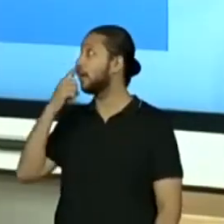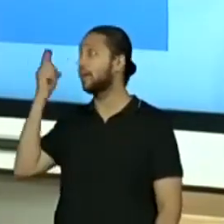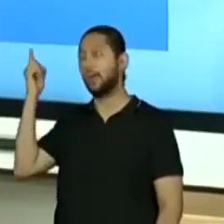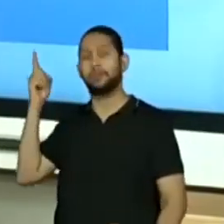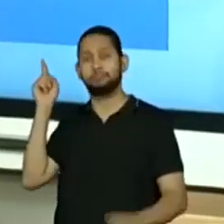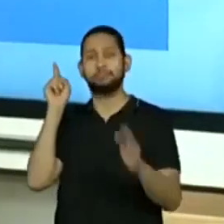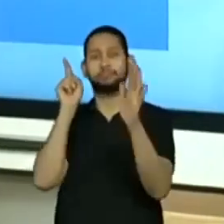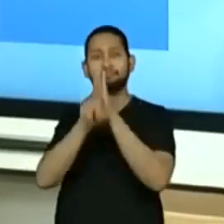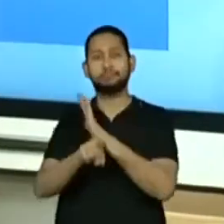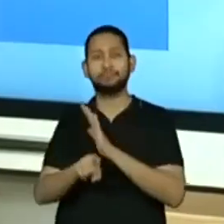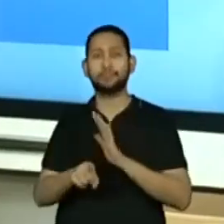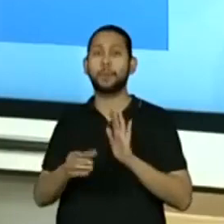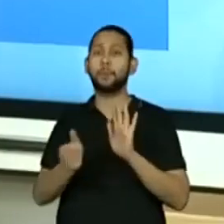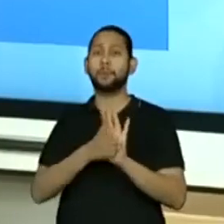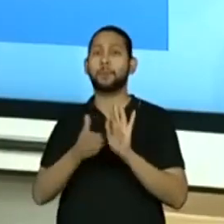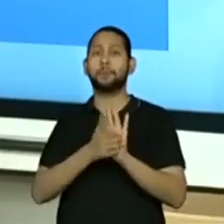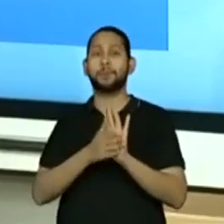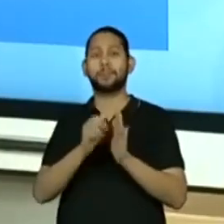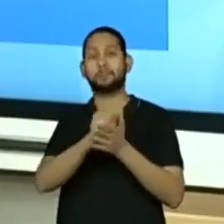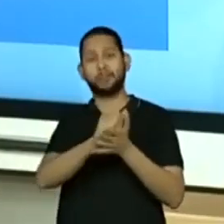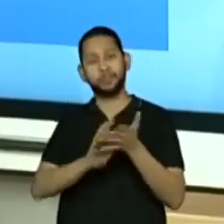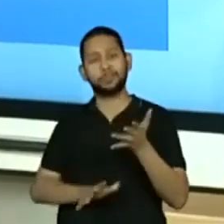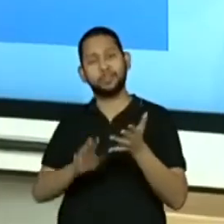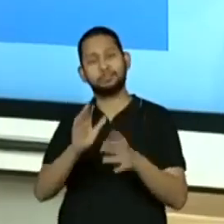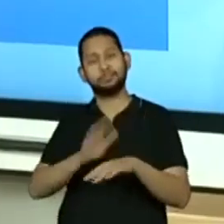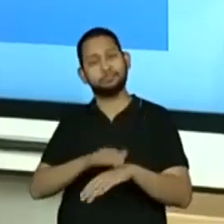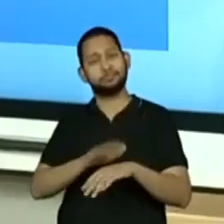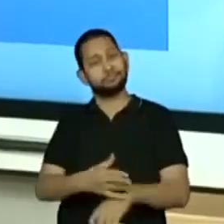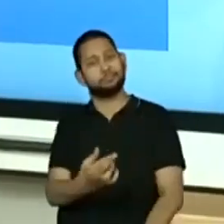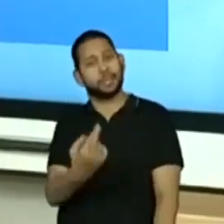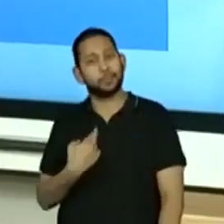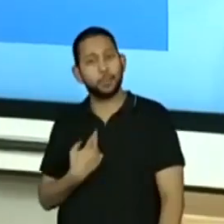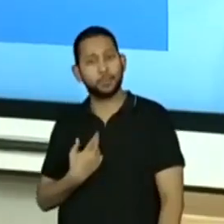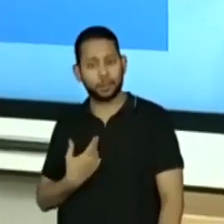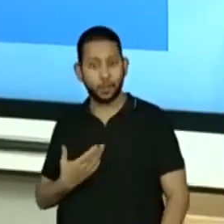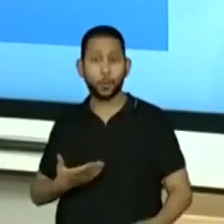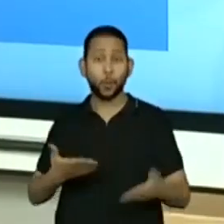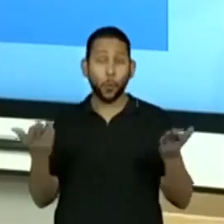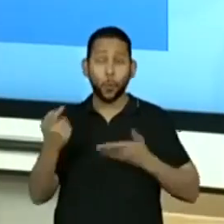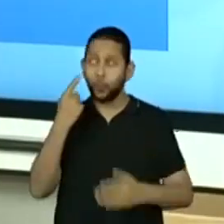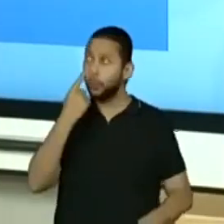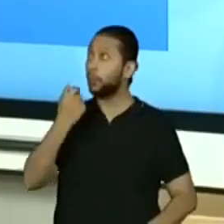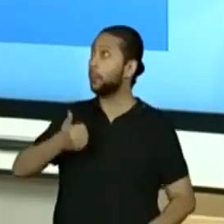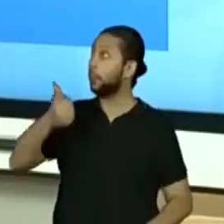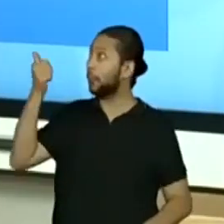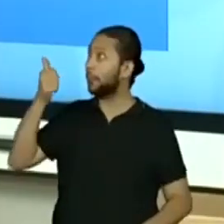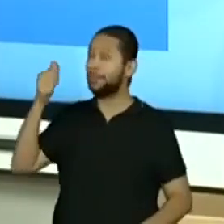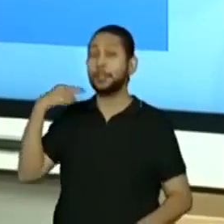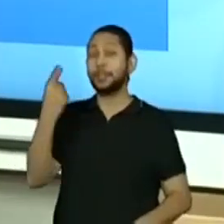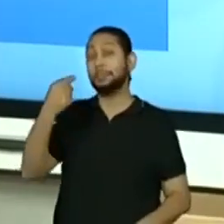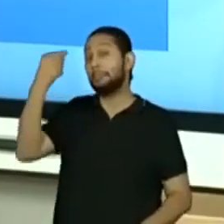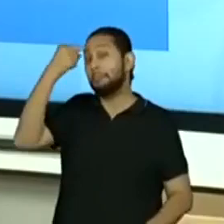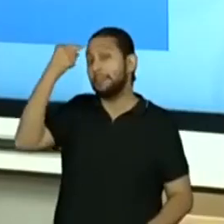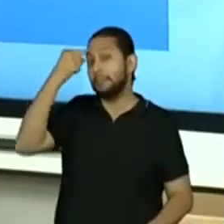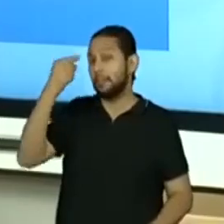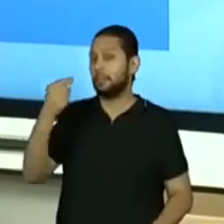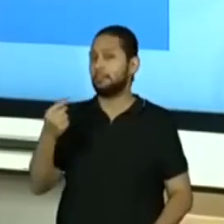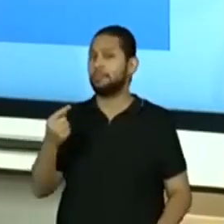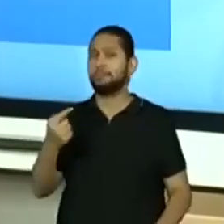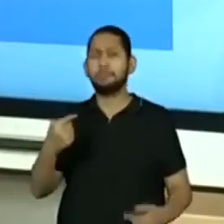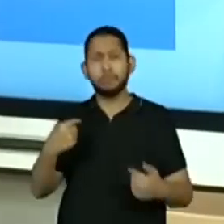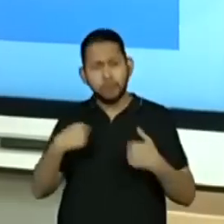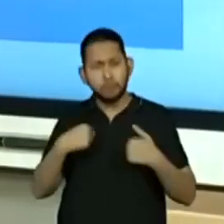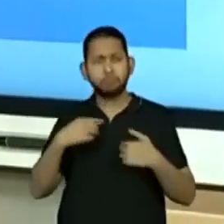próxima proposta aí que eu deixei para vocês, a tarefa que nós temos aqui é pensar como é que